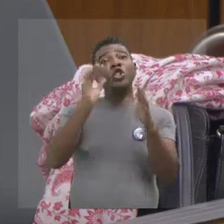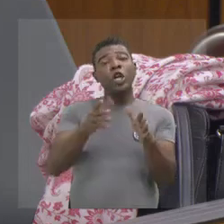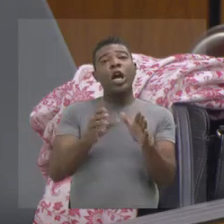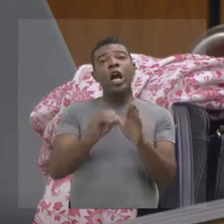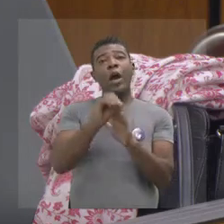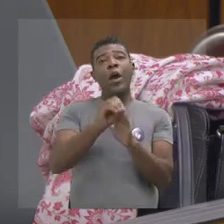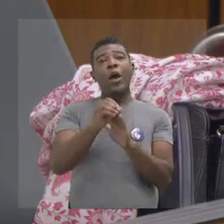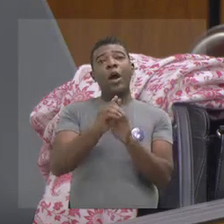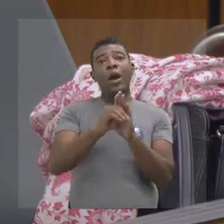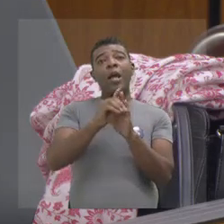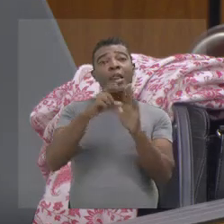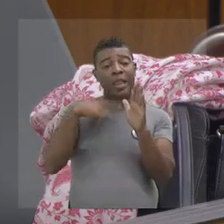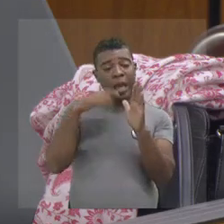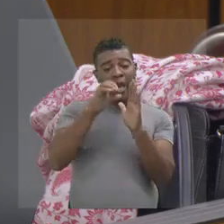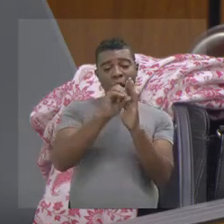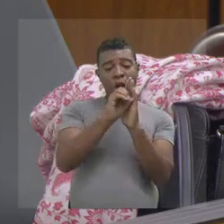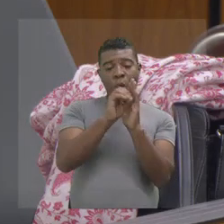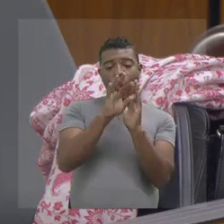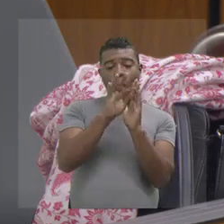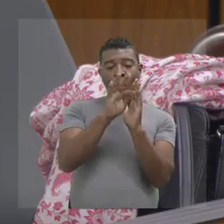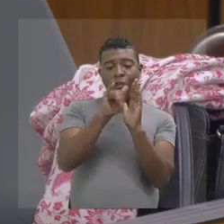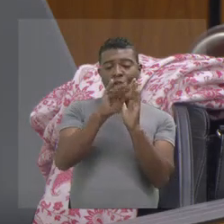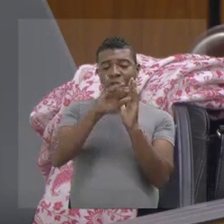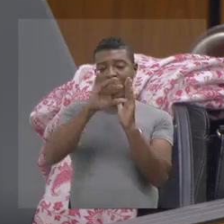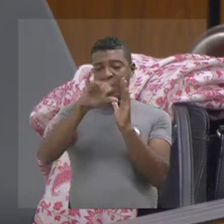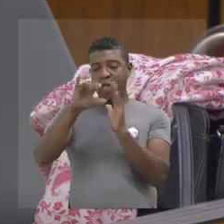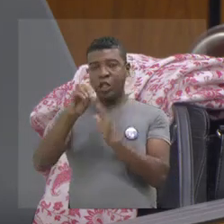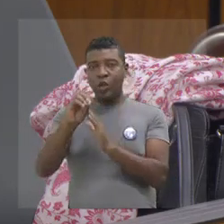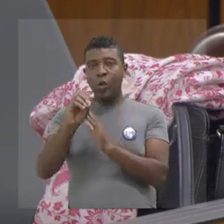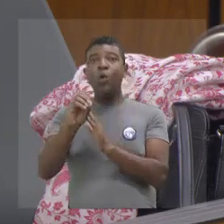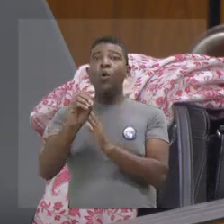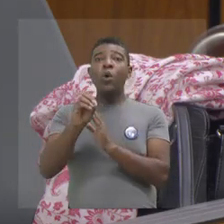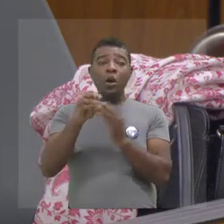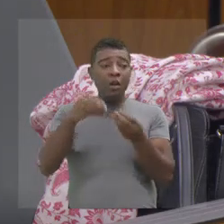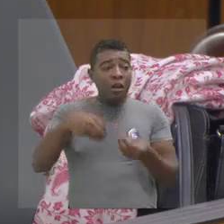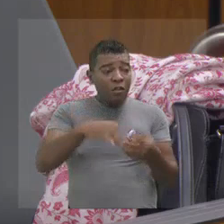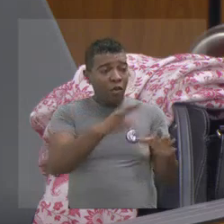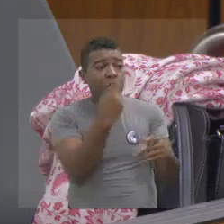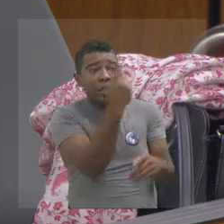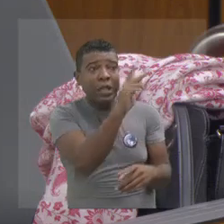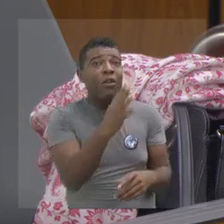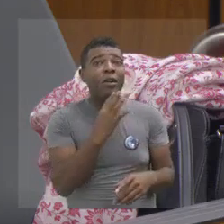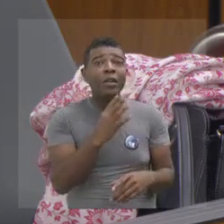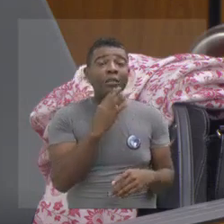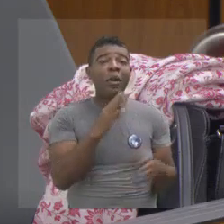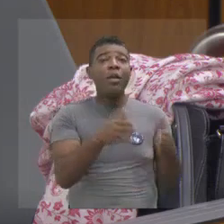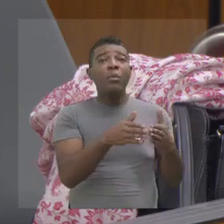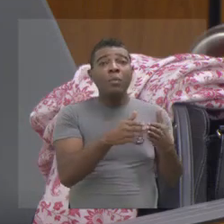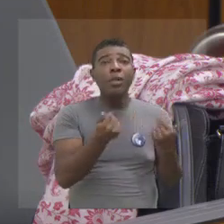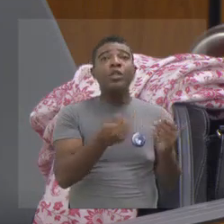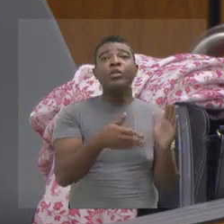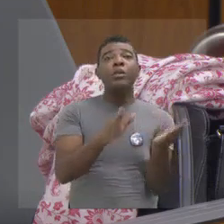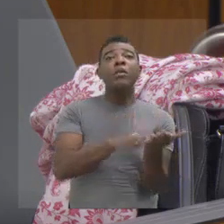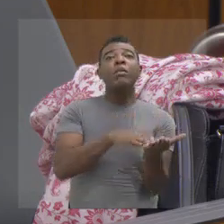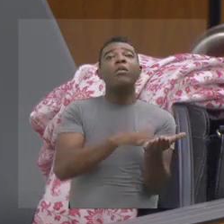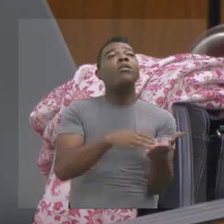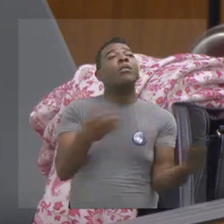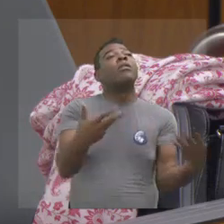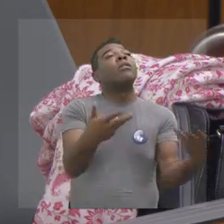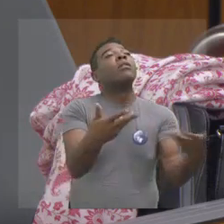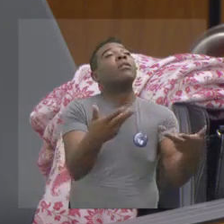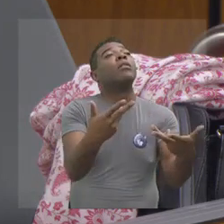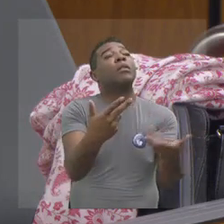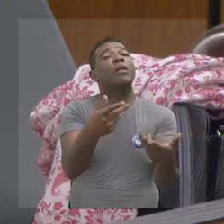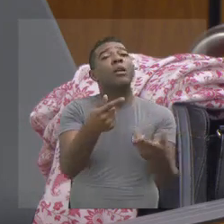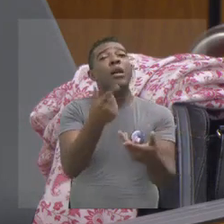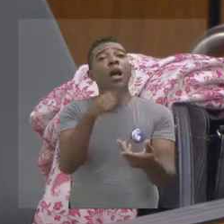de fevereiro de 2020 do sindsema enviando para senhora para o seu conhecimento o pedido de providências em relação ao